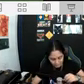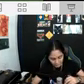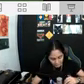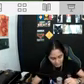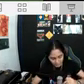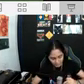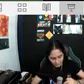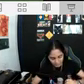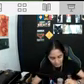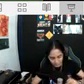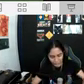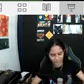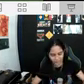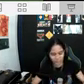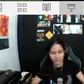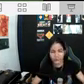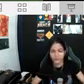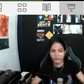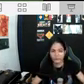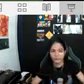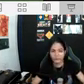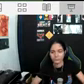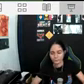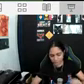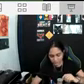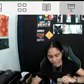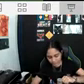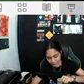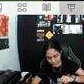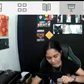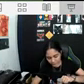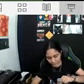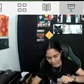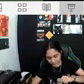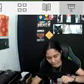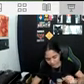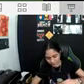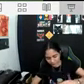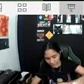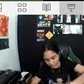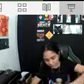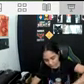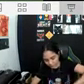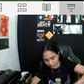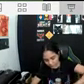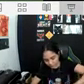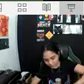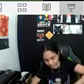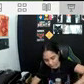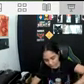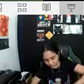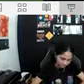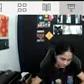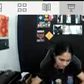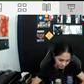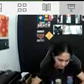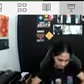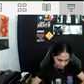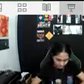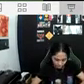Então, professor, oi. Desculpa interromper. Essa coleta de dados pode ser via rede social,